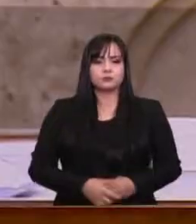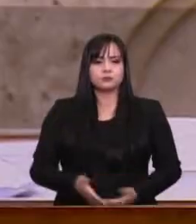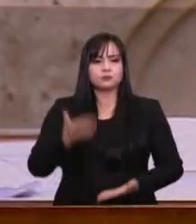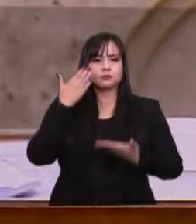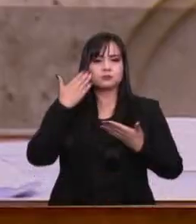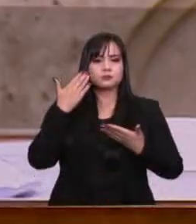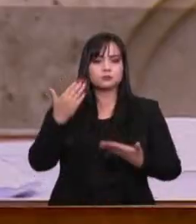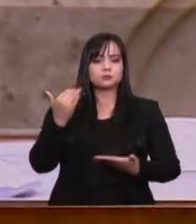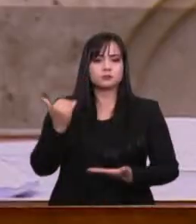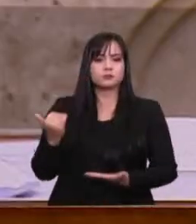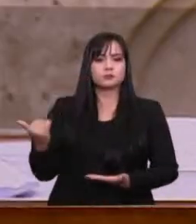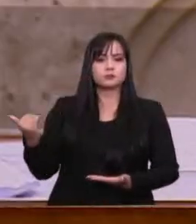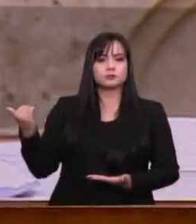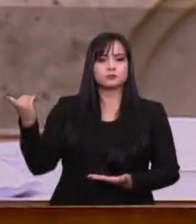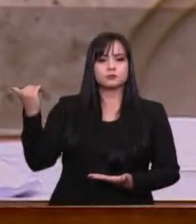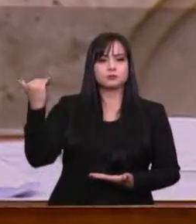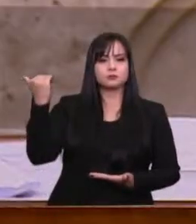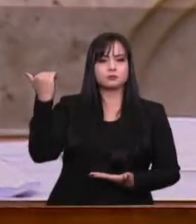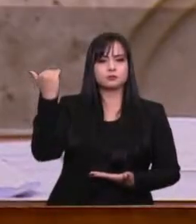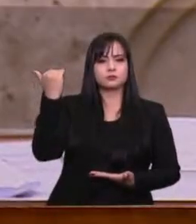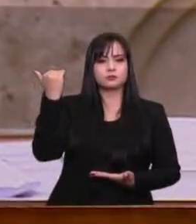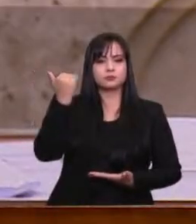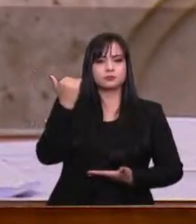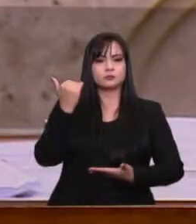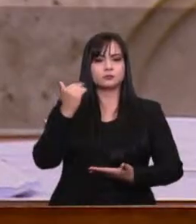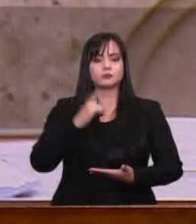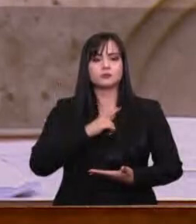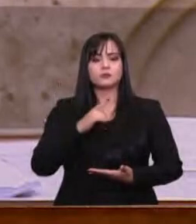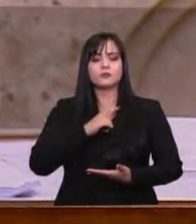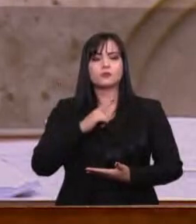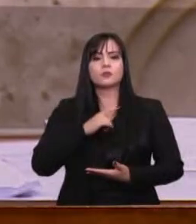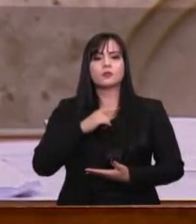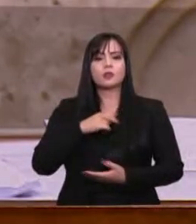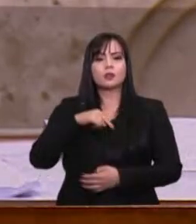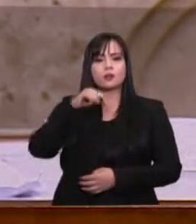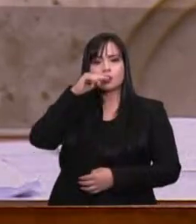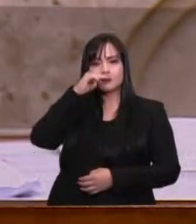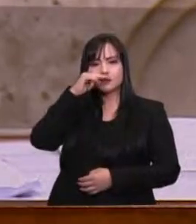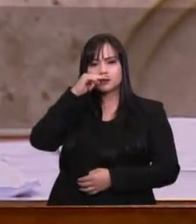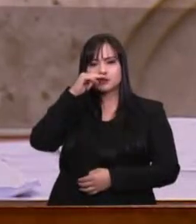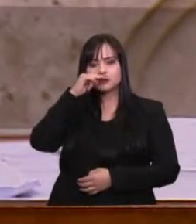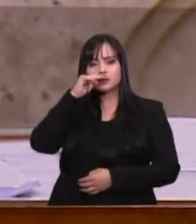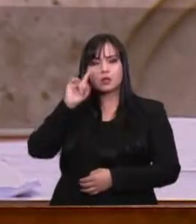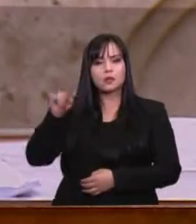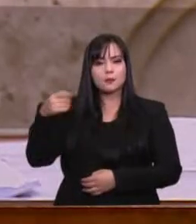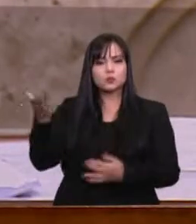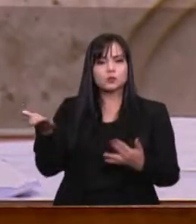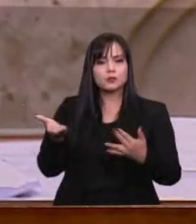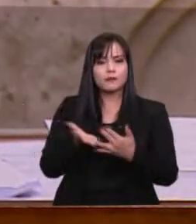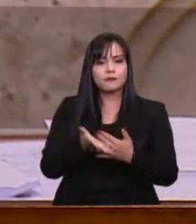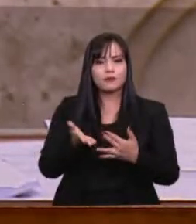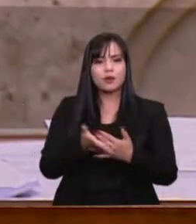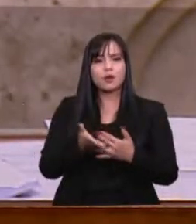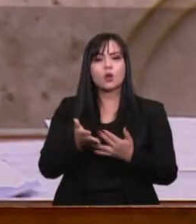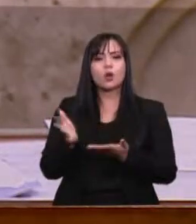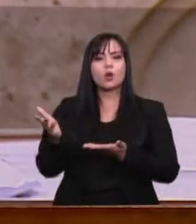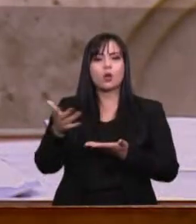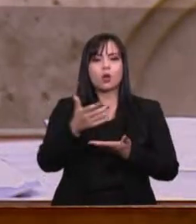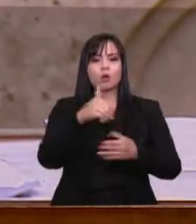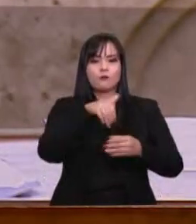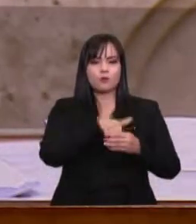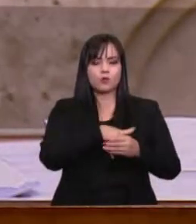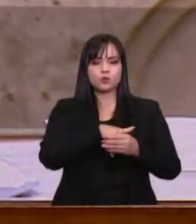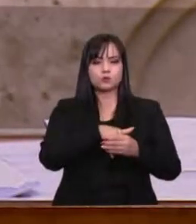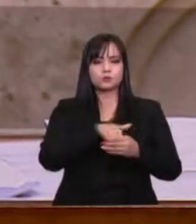agradeço a vossa excelência Ministro Luiz Edson fachin depois do intervalo colherei o